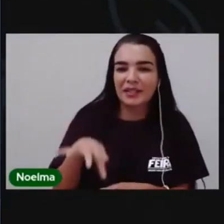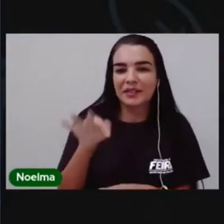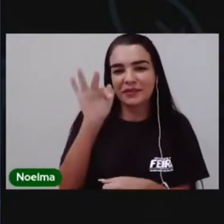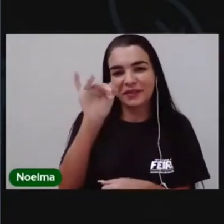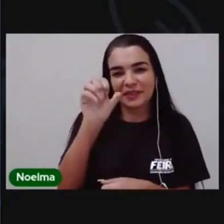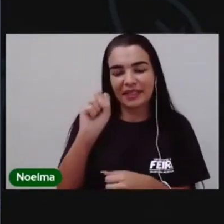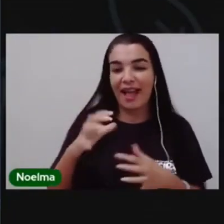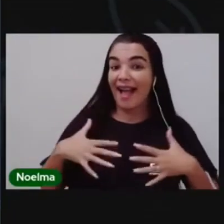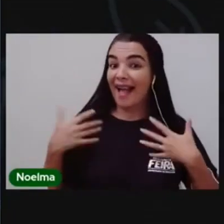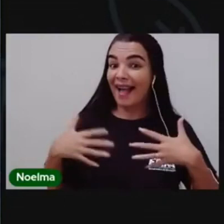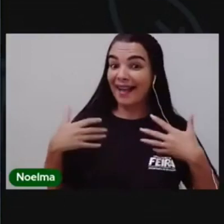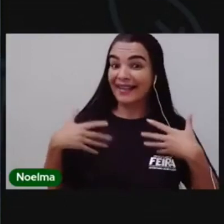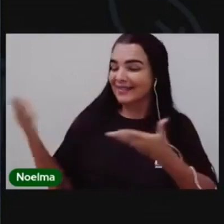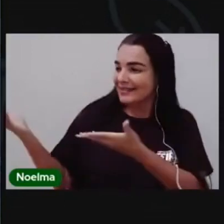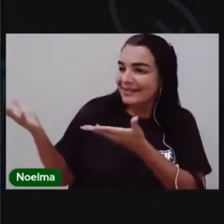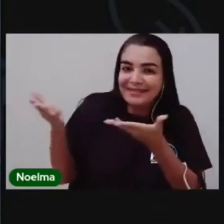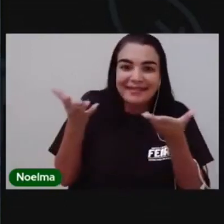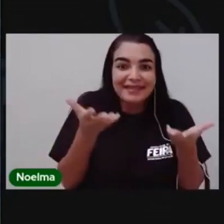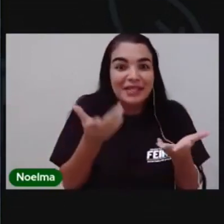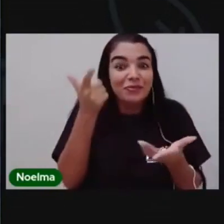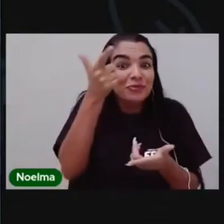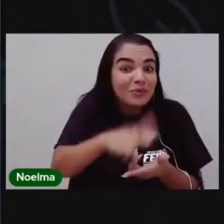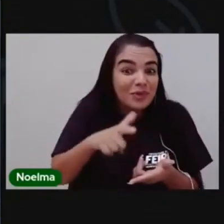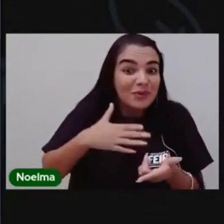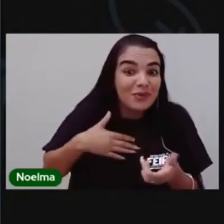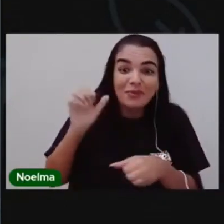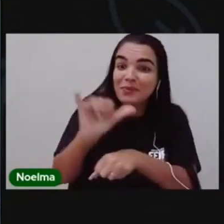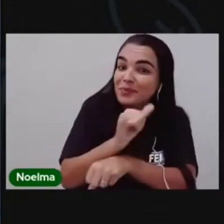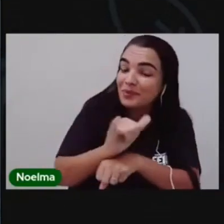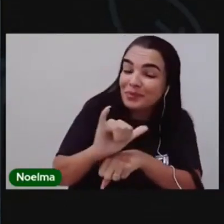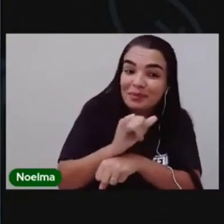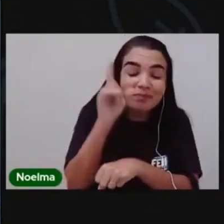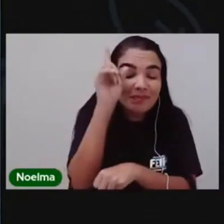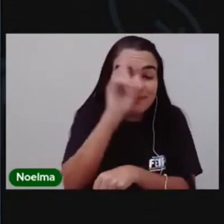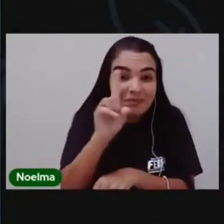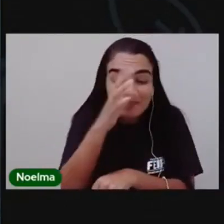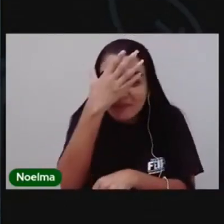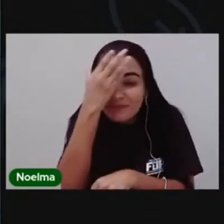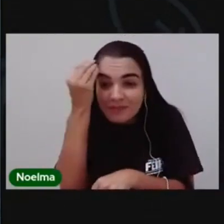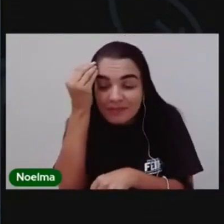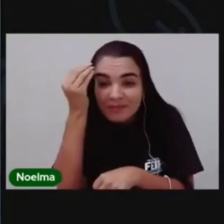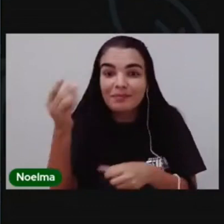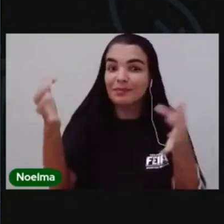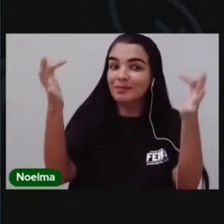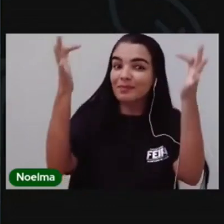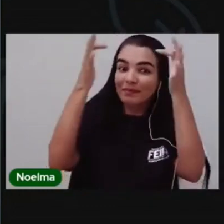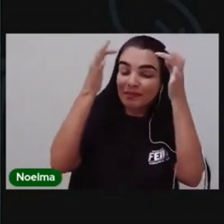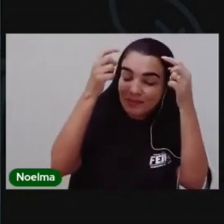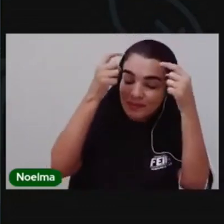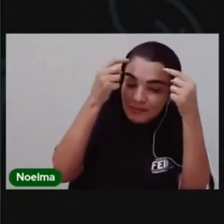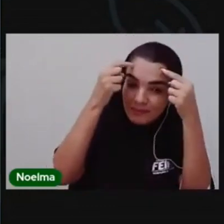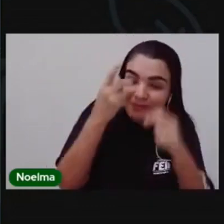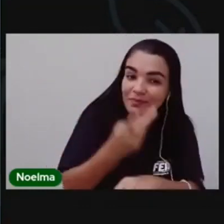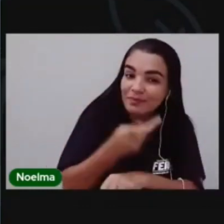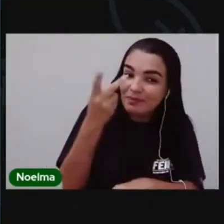com enorme alegria que a gente recebe vocês aqui mais uma vez no nosso canal e não se esqueçam, para ficarem mais atenados ao que acontece